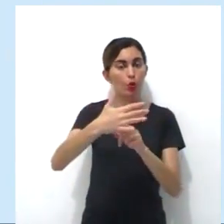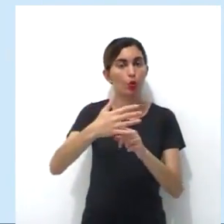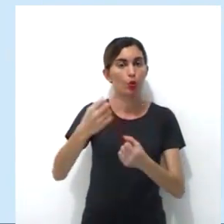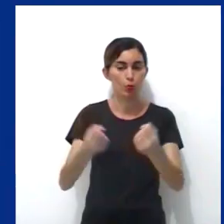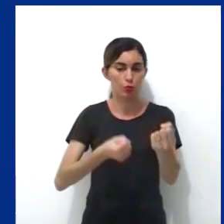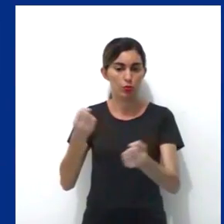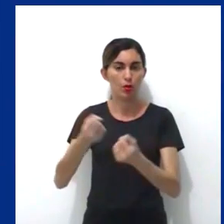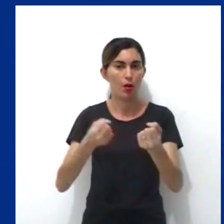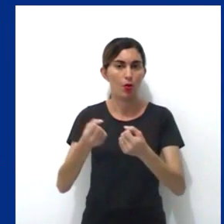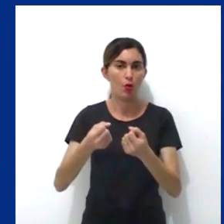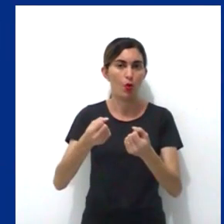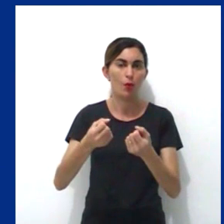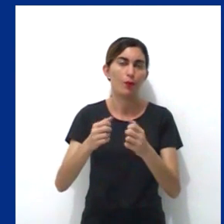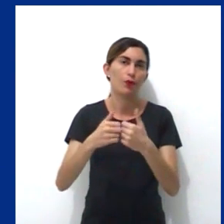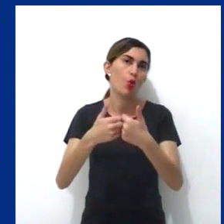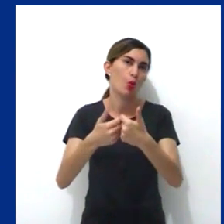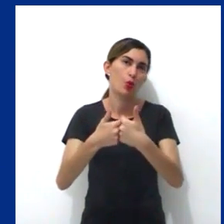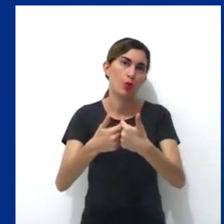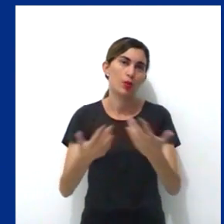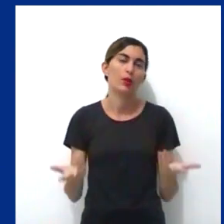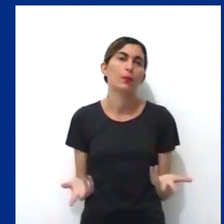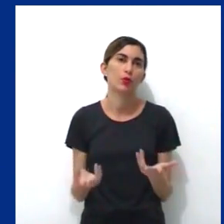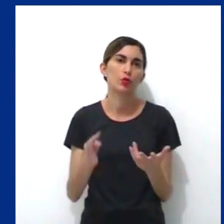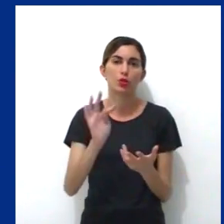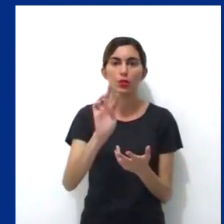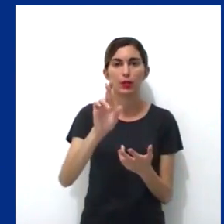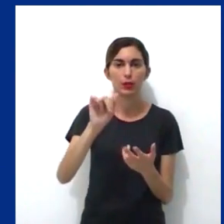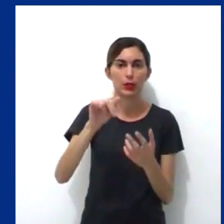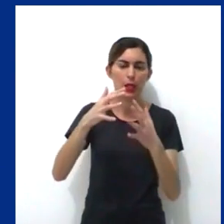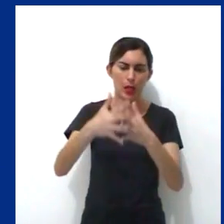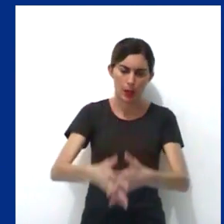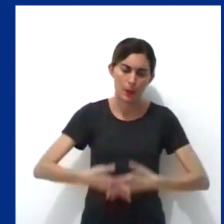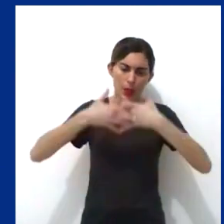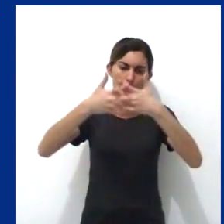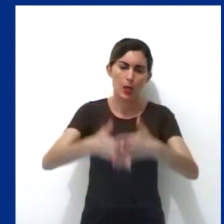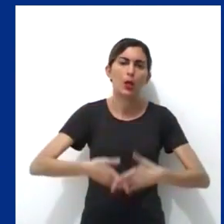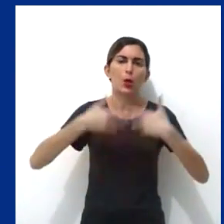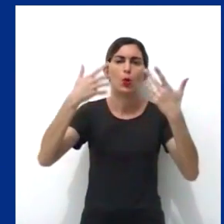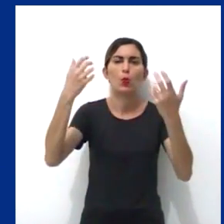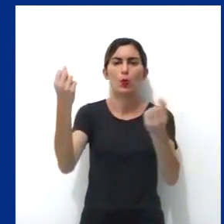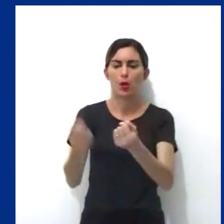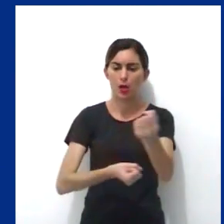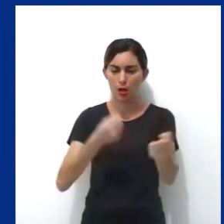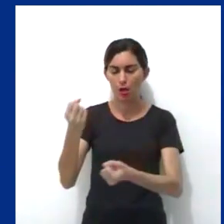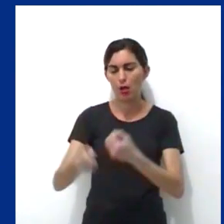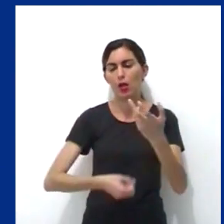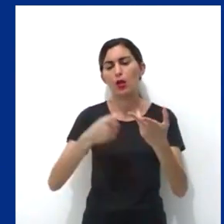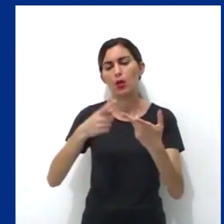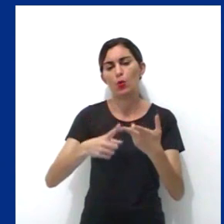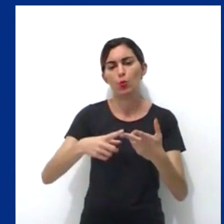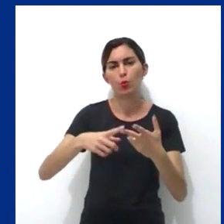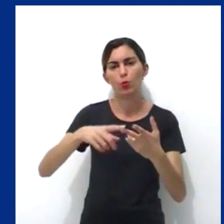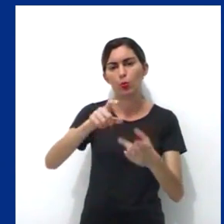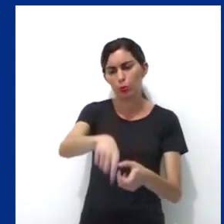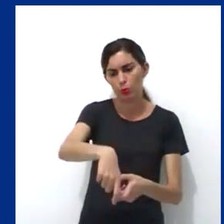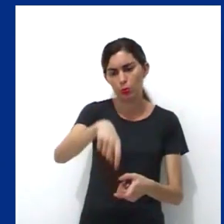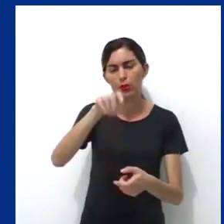o carvão, ela acontece fora do motor. Então, é combustão externa. Bom, vamos ver agora os motores